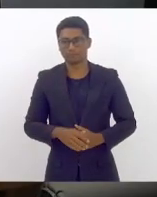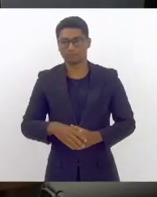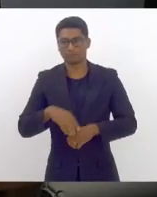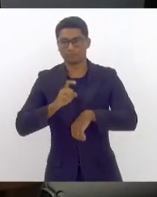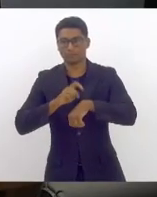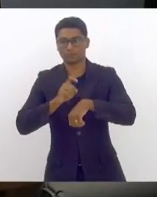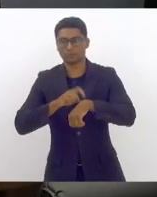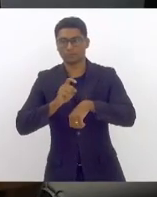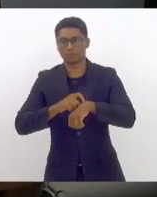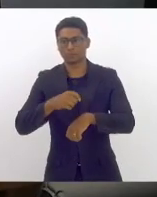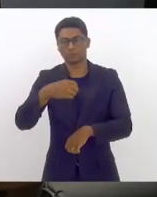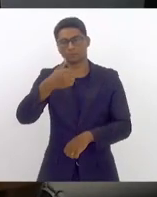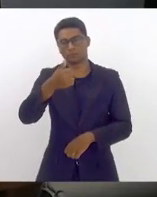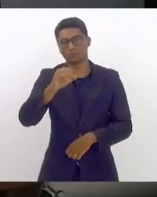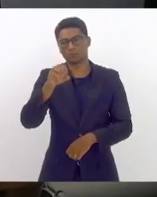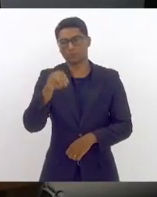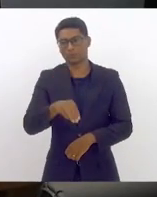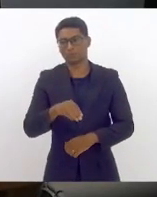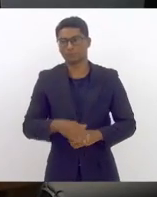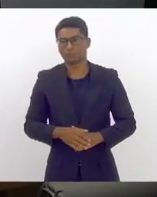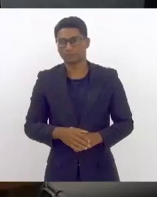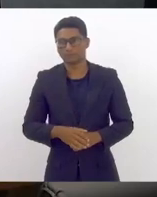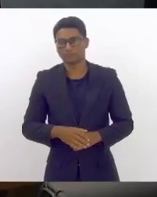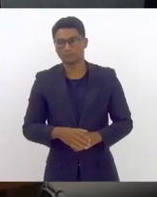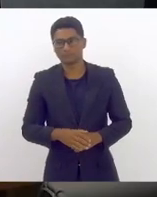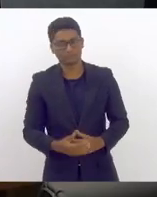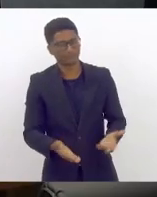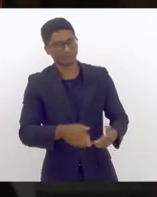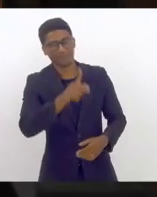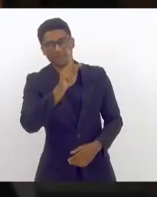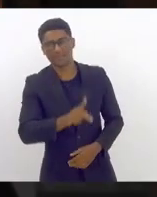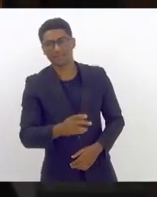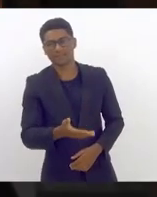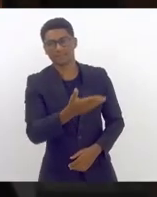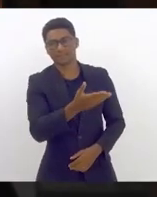10 minutos. Convidando o presidente Jair Bittencourt para presidir.